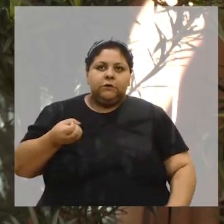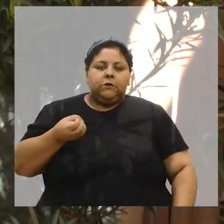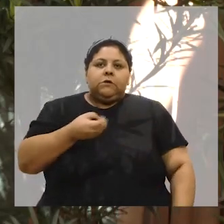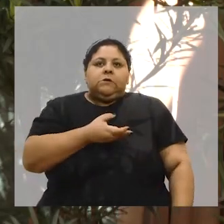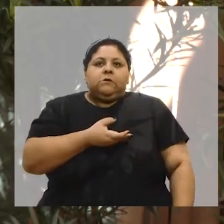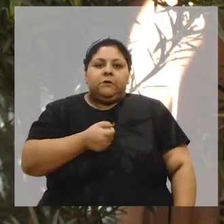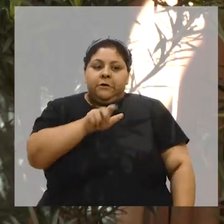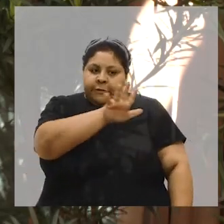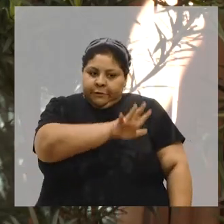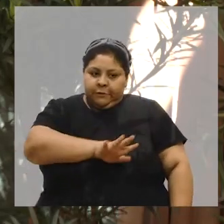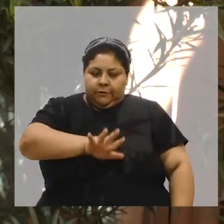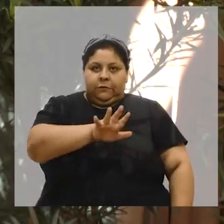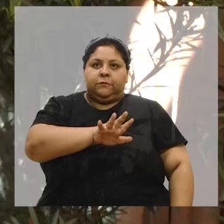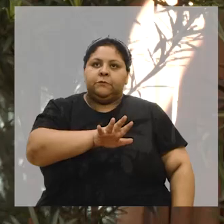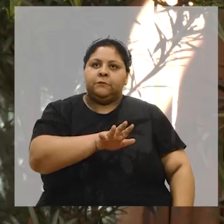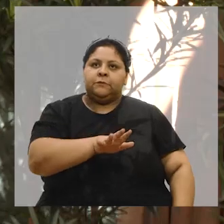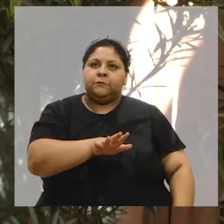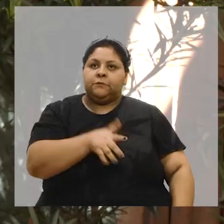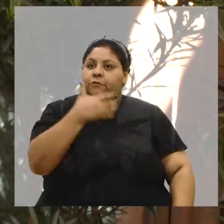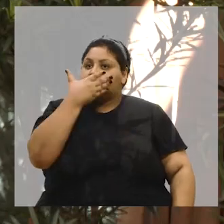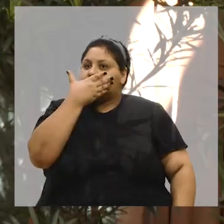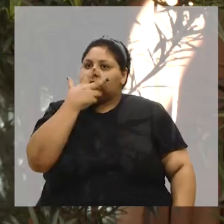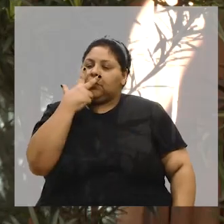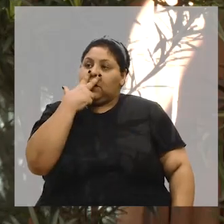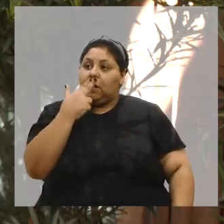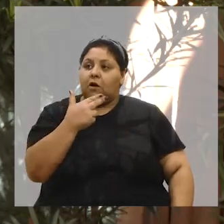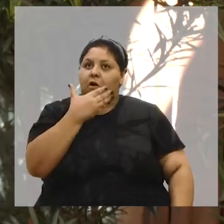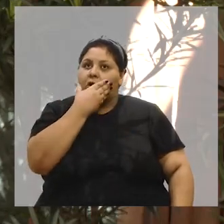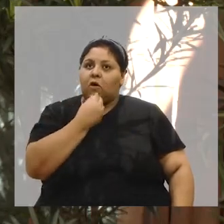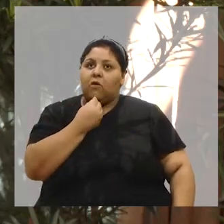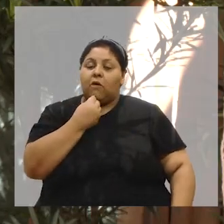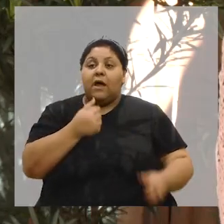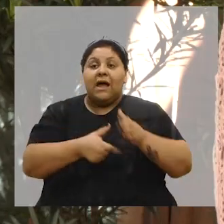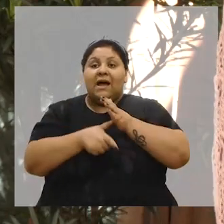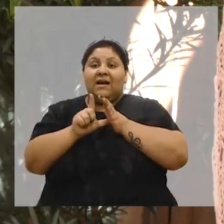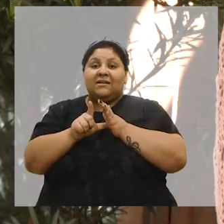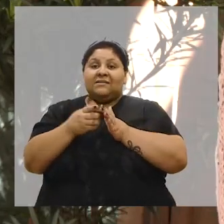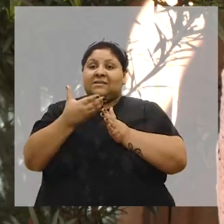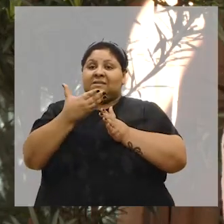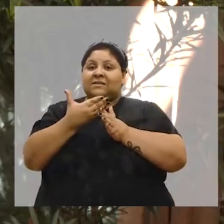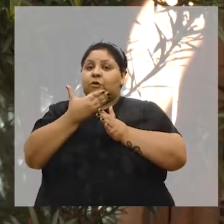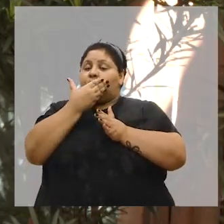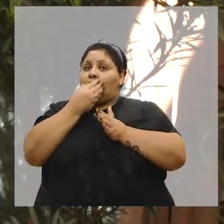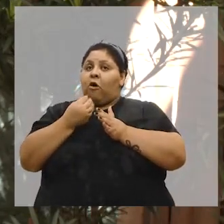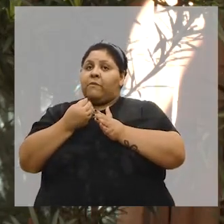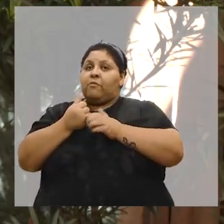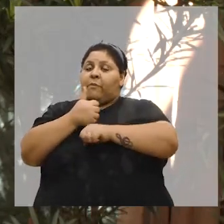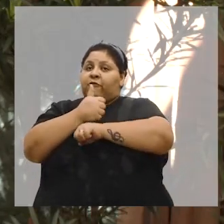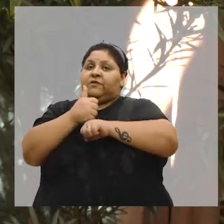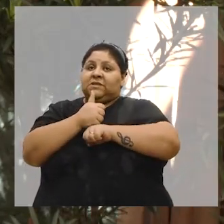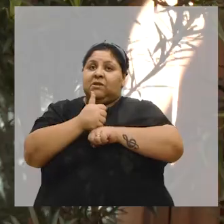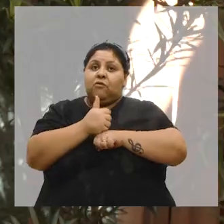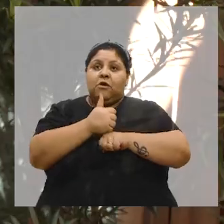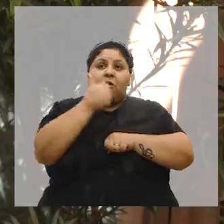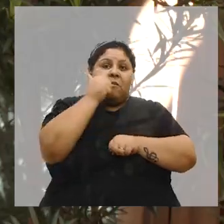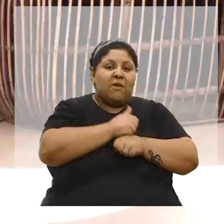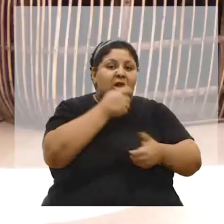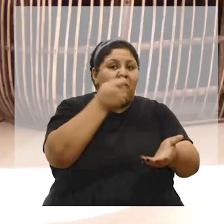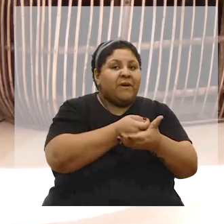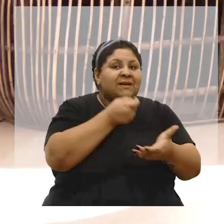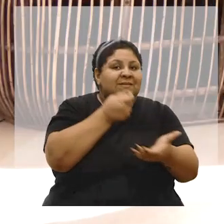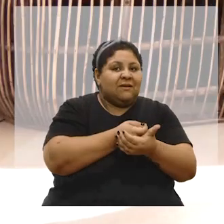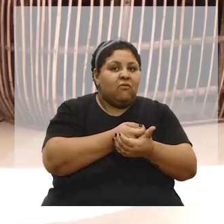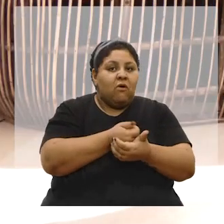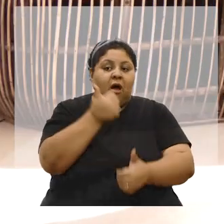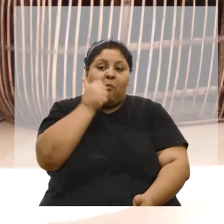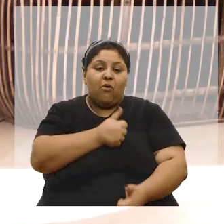nesse novo ramo, tanto quanto os homens, que para os homens era uma profissão e para a mulher era quase um dever, né?